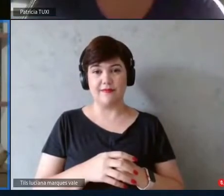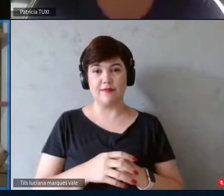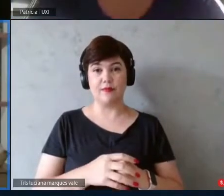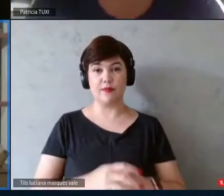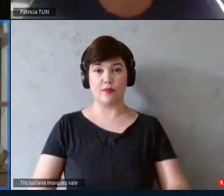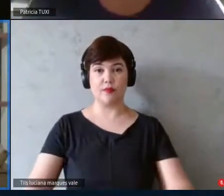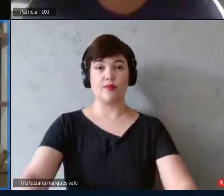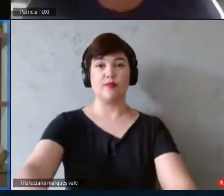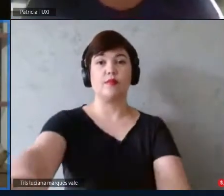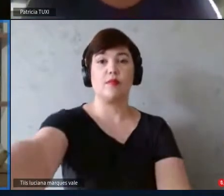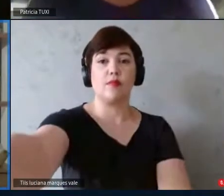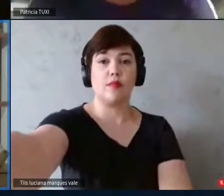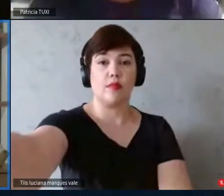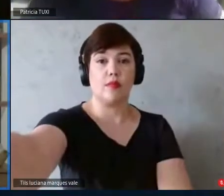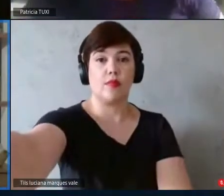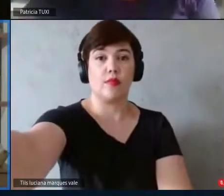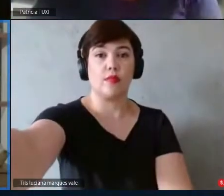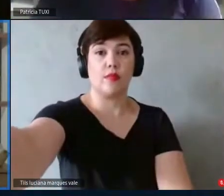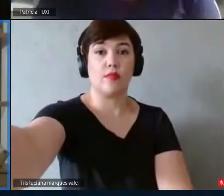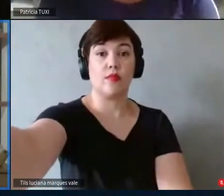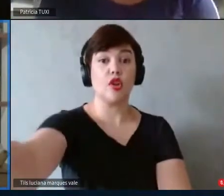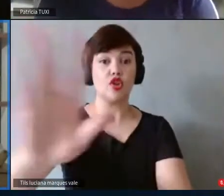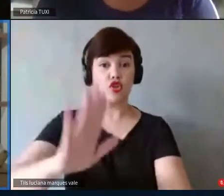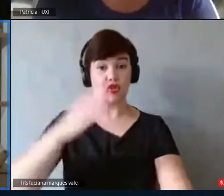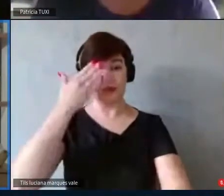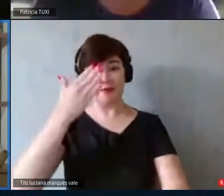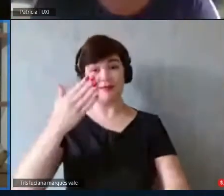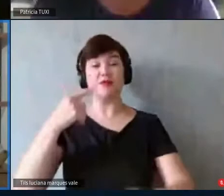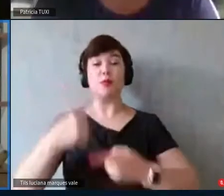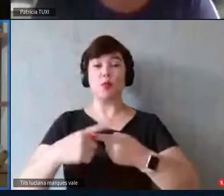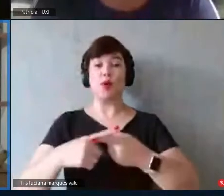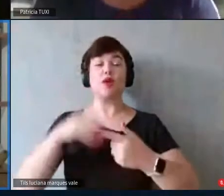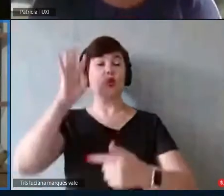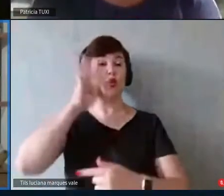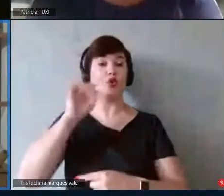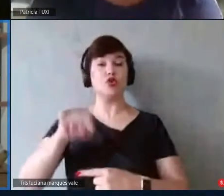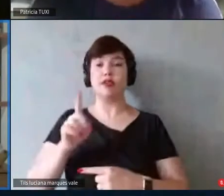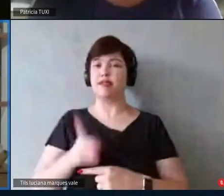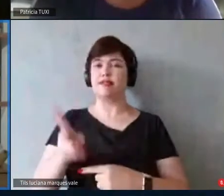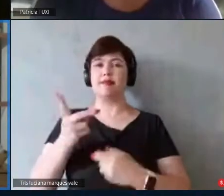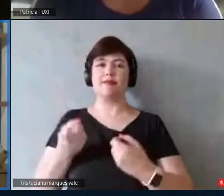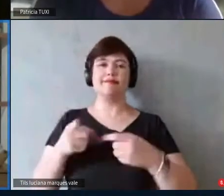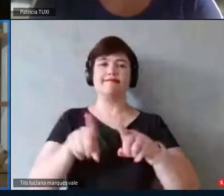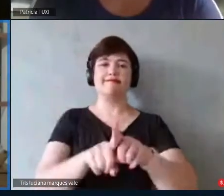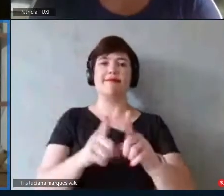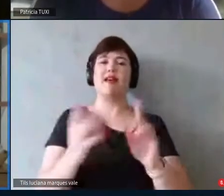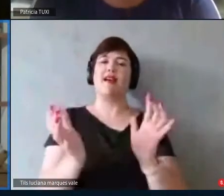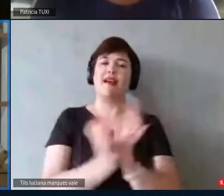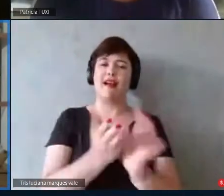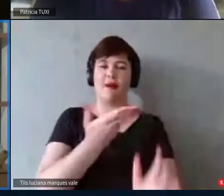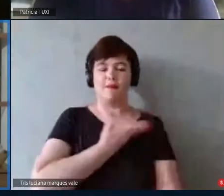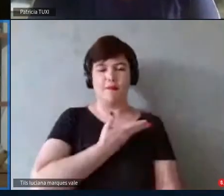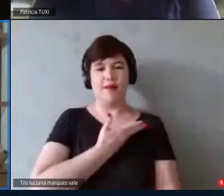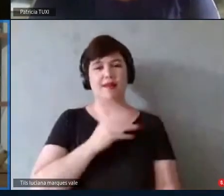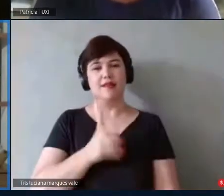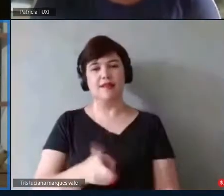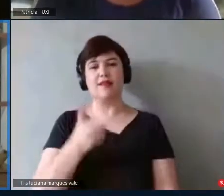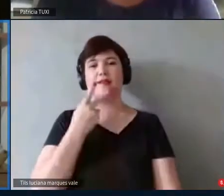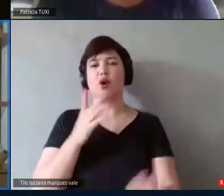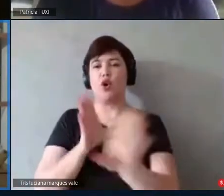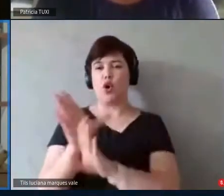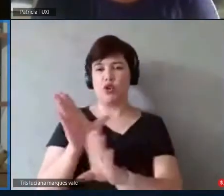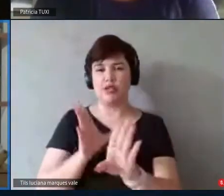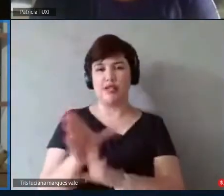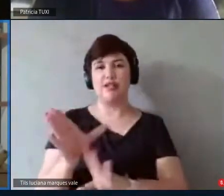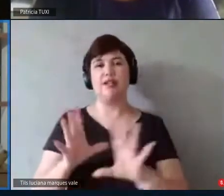Já agradecendo demais. A Tuxi é uma parceira de todas as horas, uma amiga, uma conselheira,